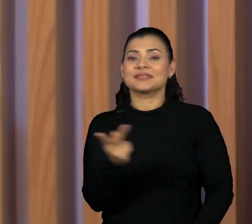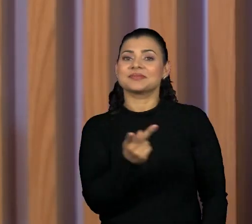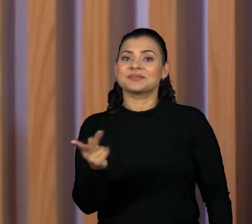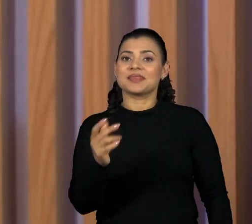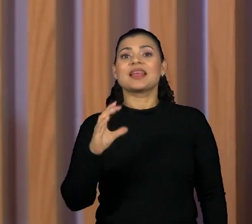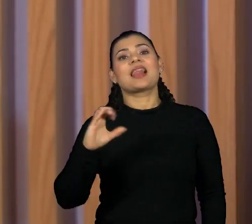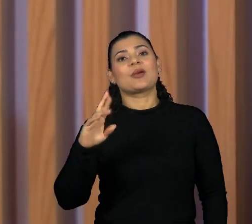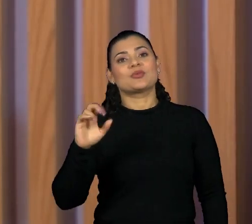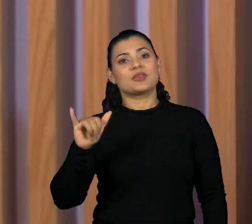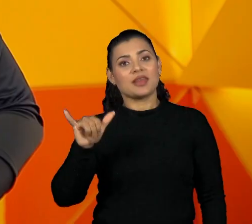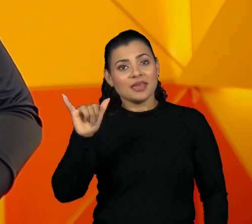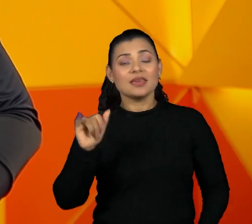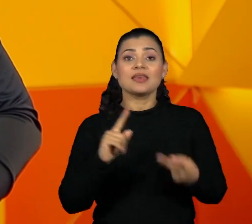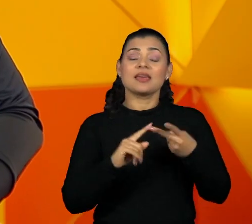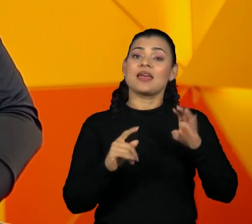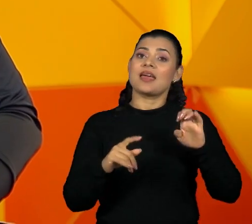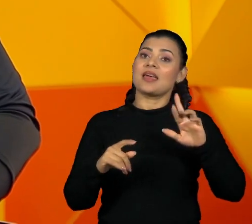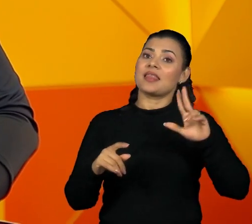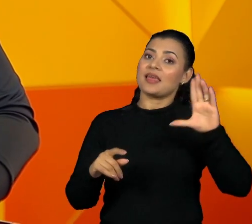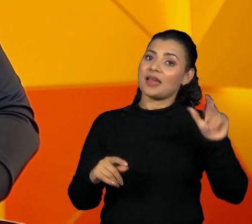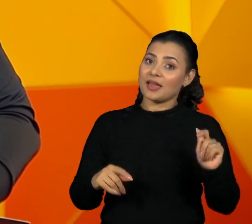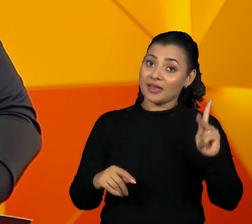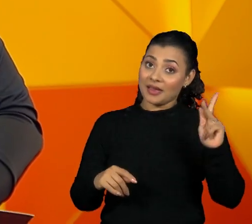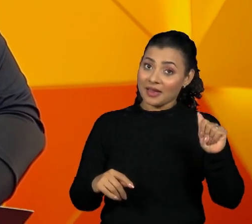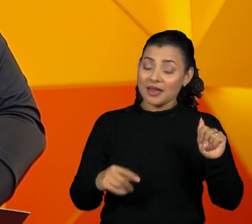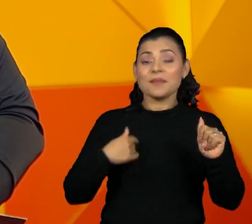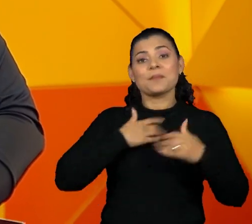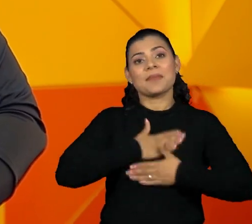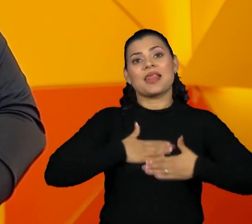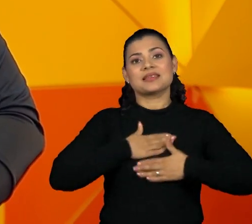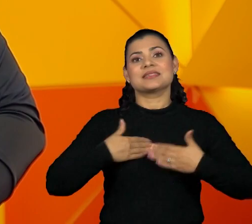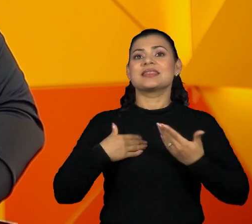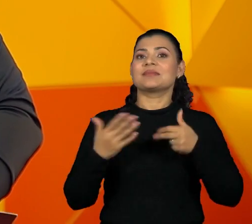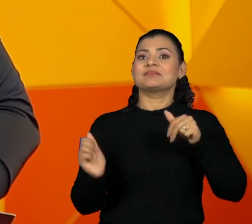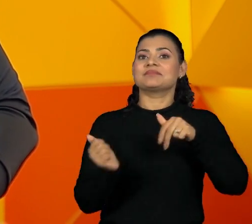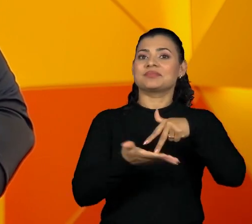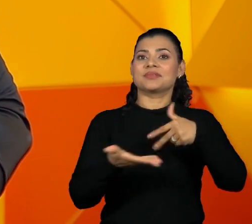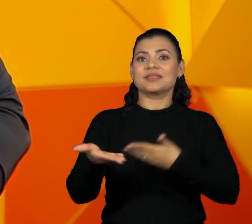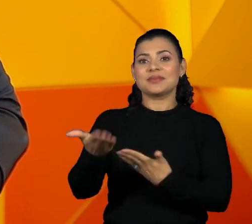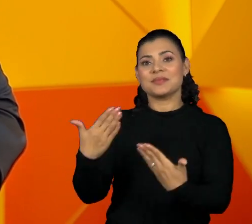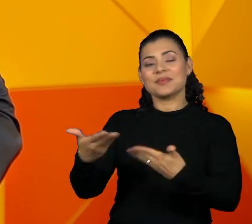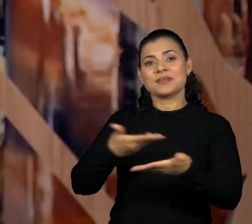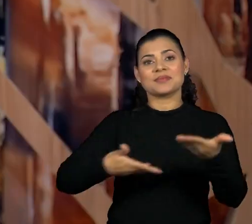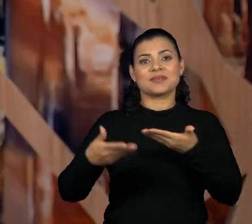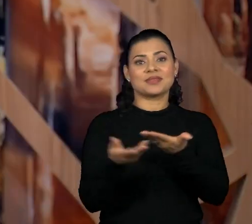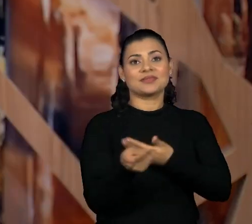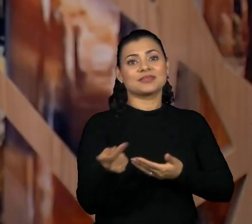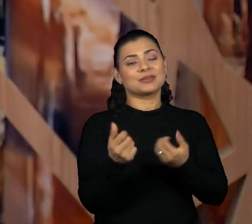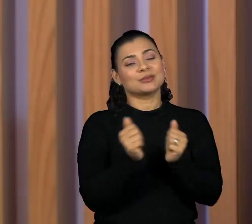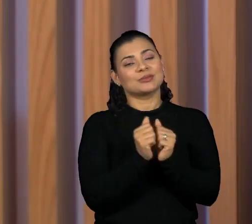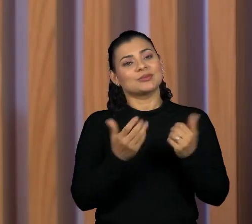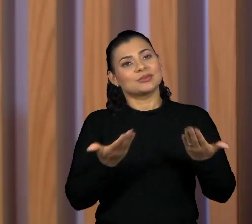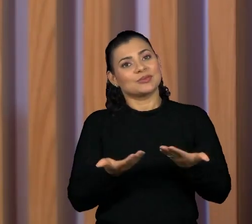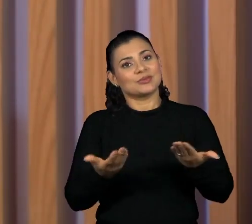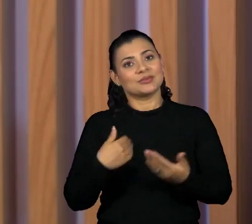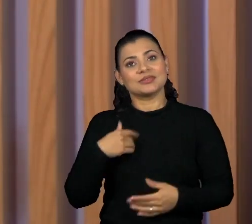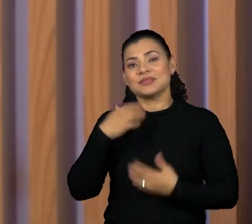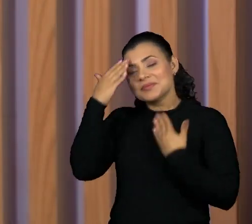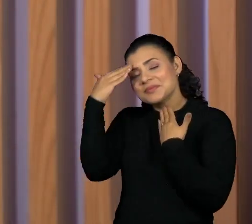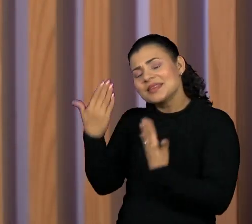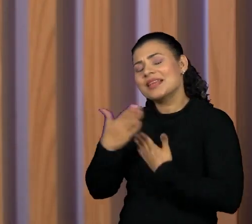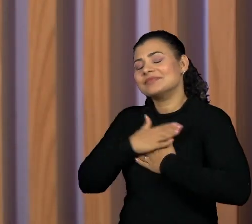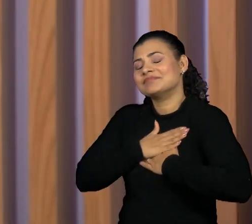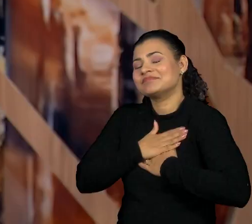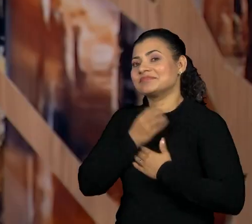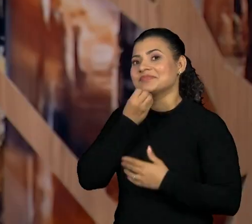Érica, muito obrigada. Foi um prazer imenso fazer esse trabalho, esse programa aqui com vocês hoje. Obrigada, Cris, sou fã desse programa.